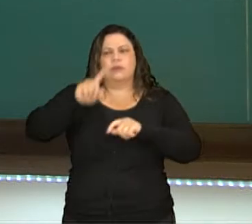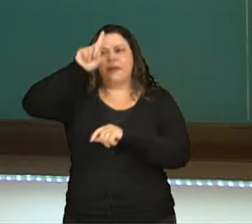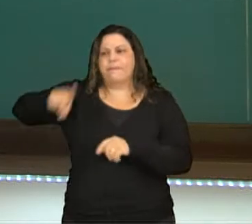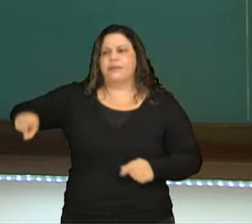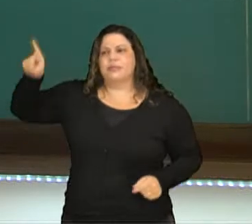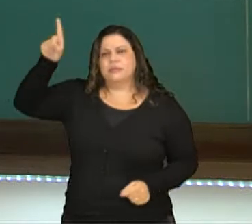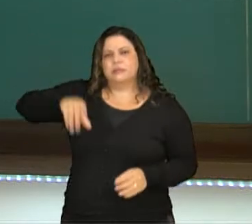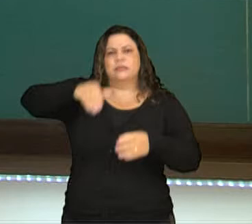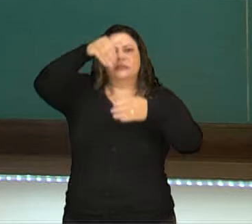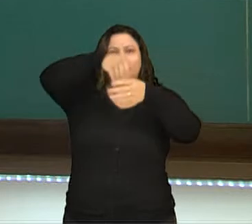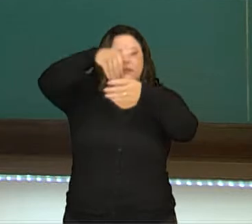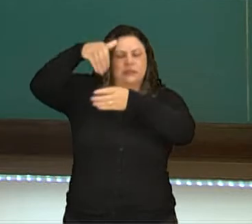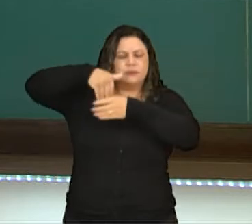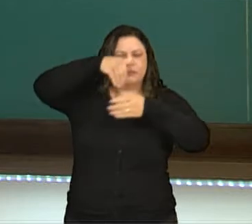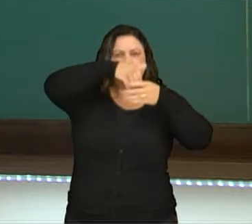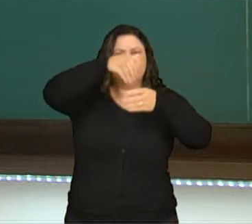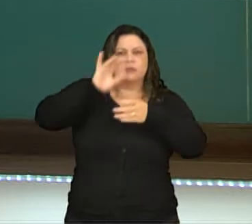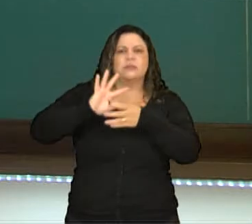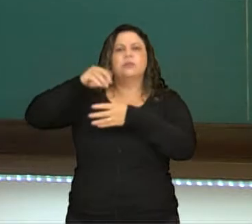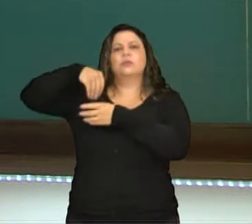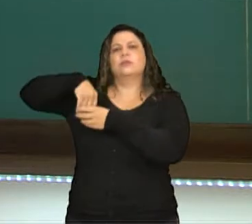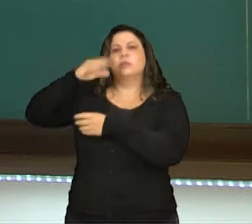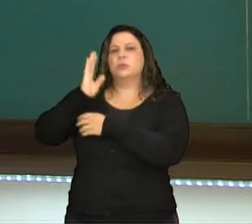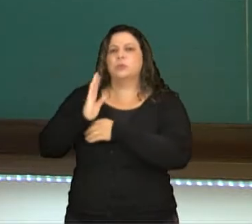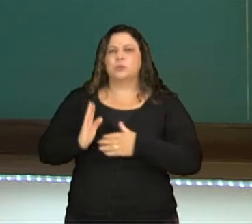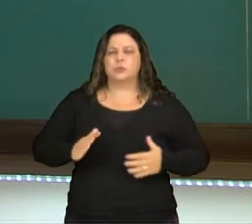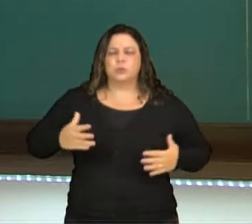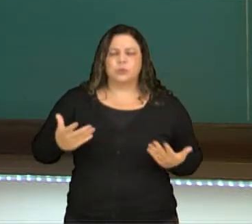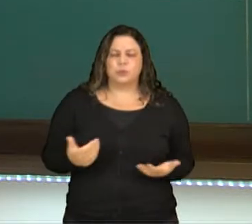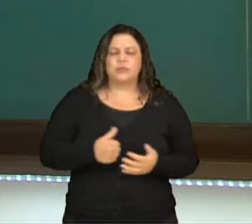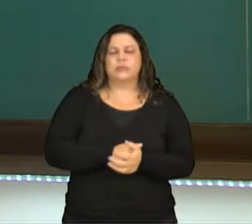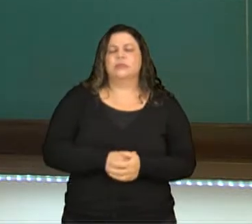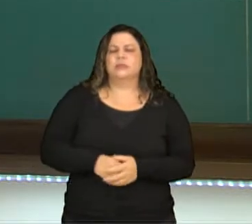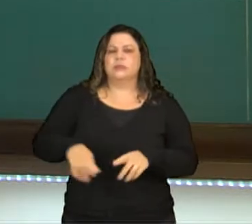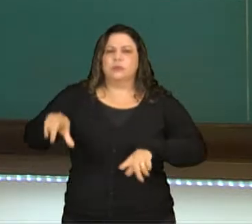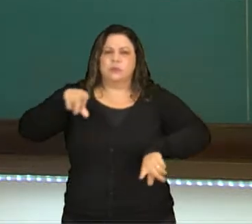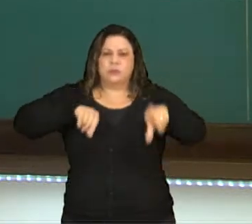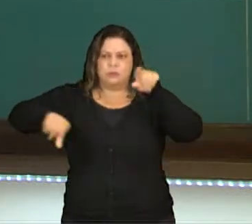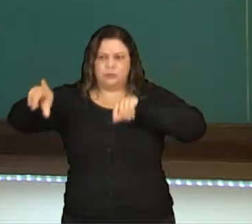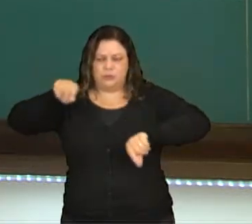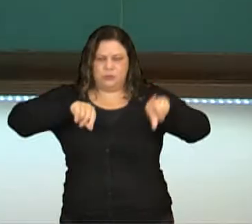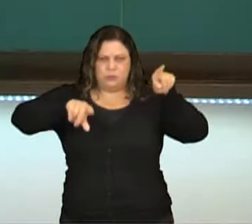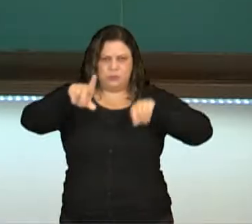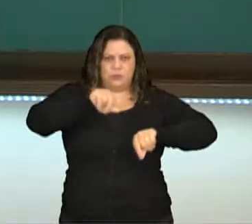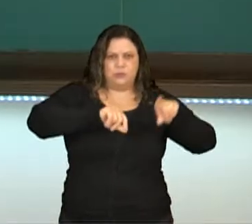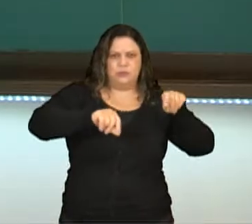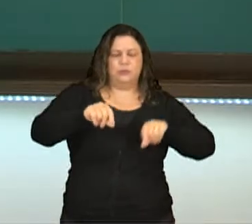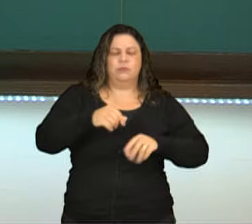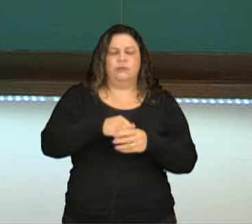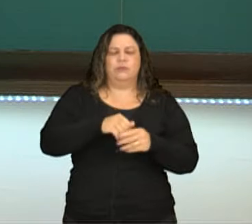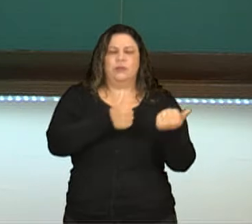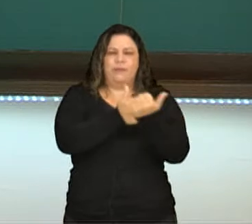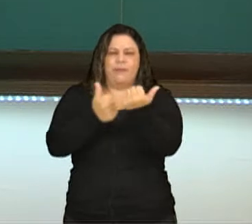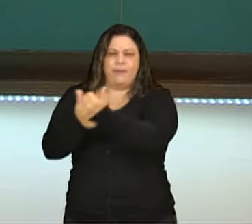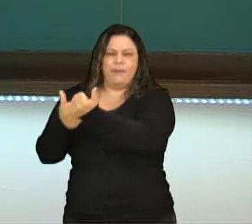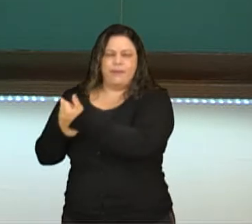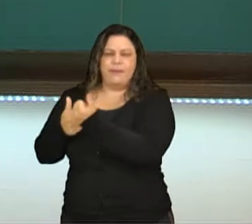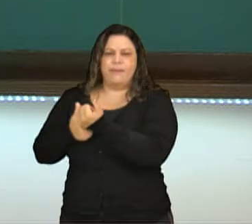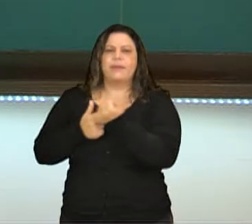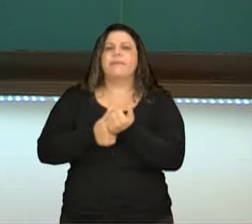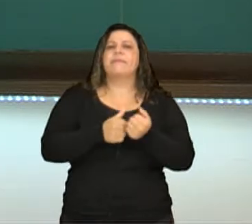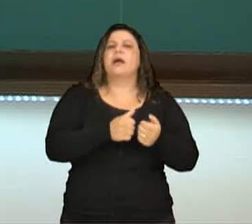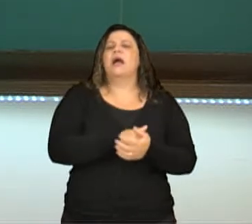eleições no país, portanto Getúlio Vargas ia nomear os demais governantes, extinção de todos os partidos